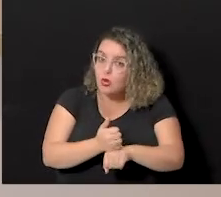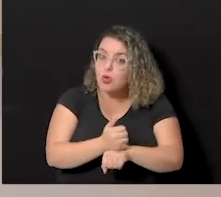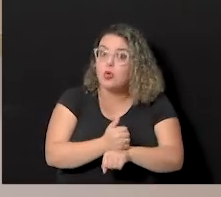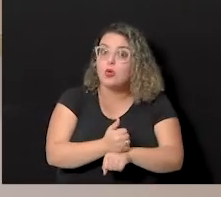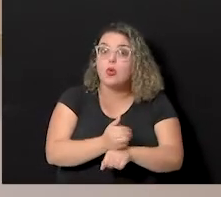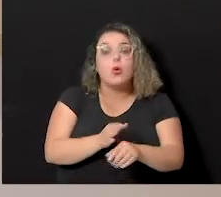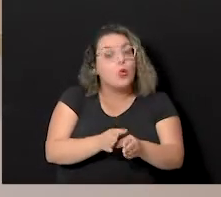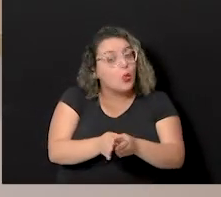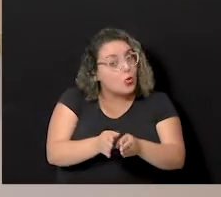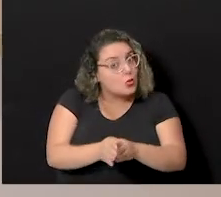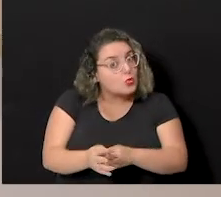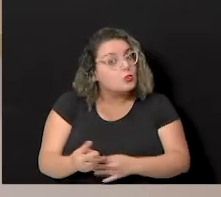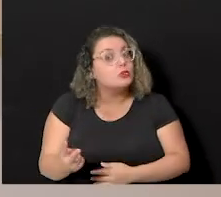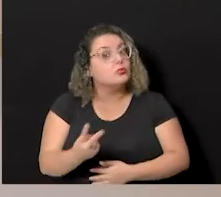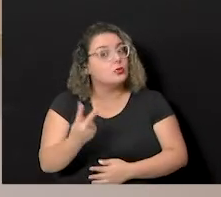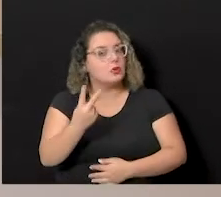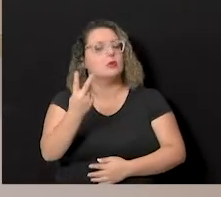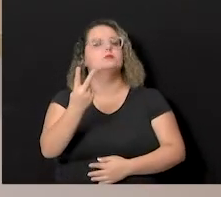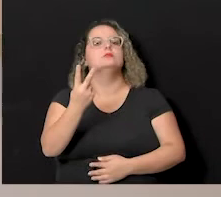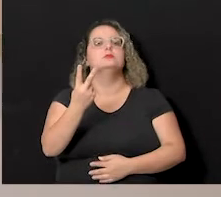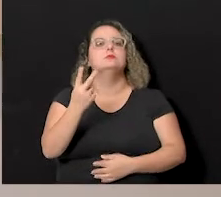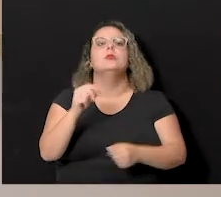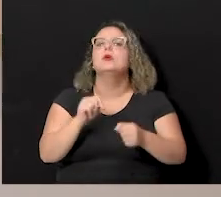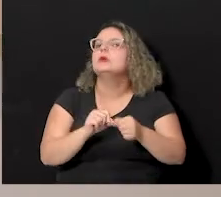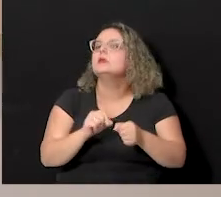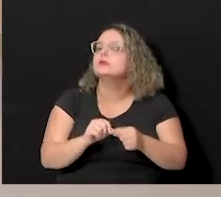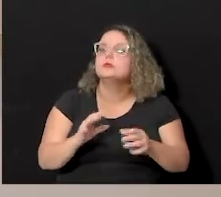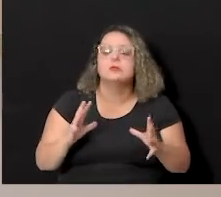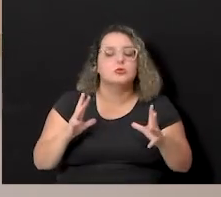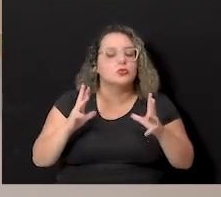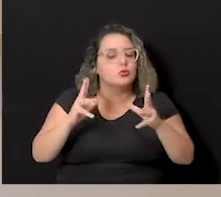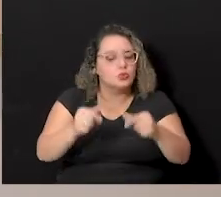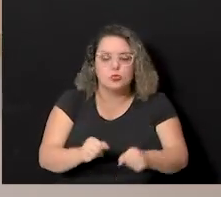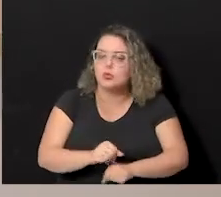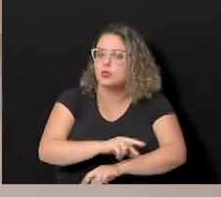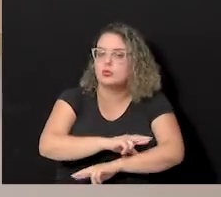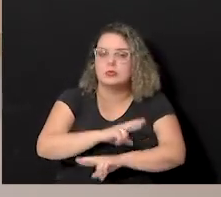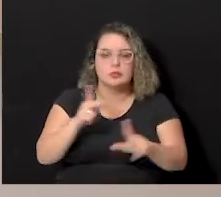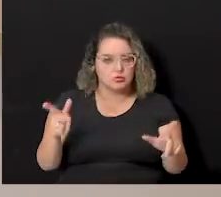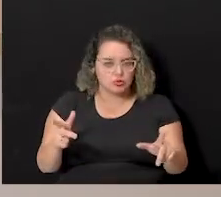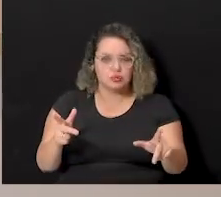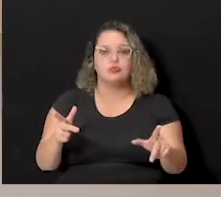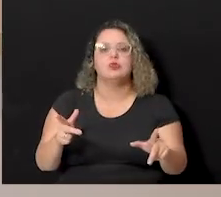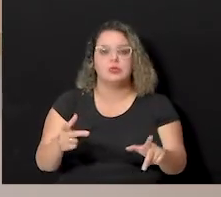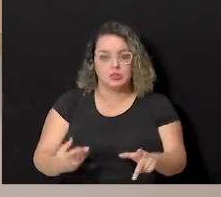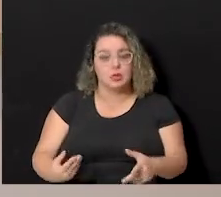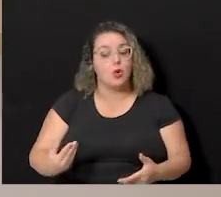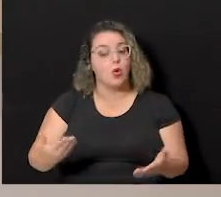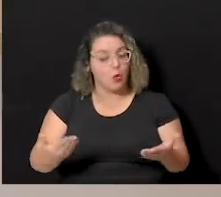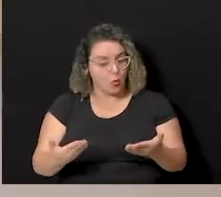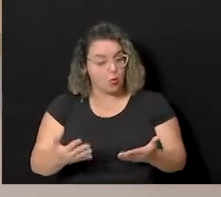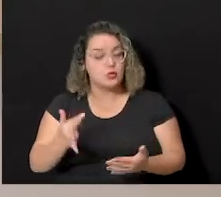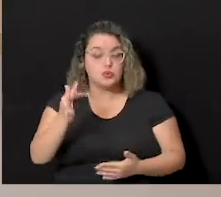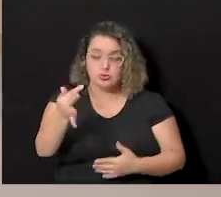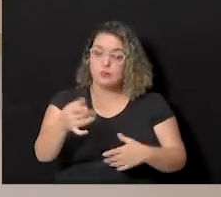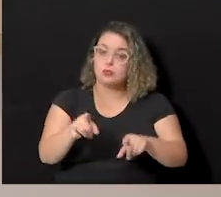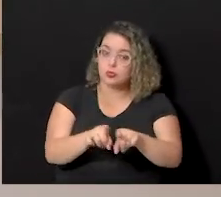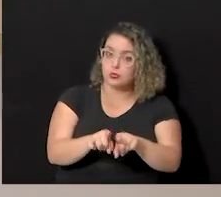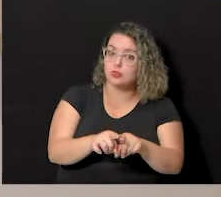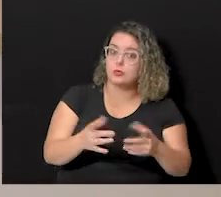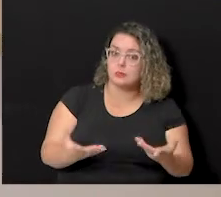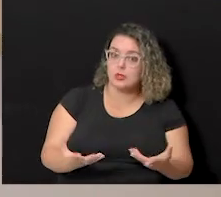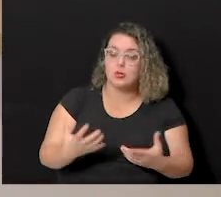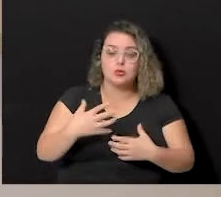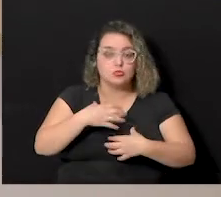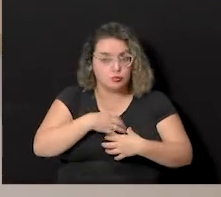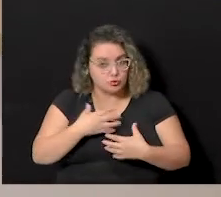profissionais podem dar conselhos valiosos para você que vão fazer total diferença depois na sua vida, hoje e no